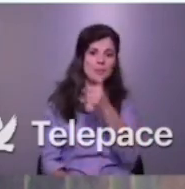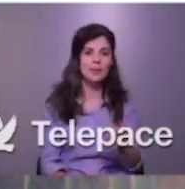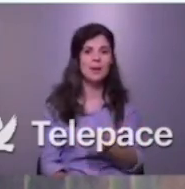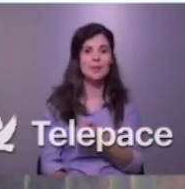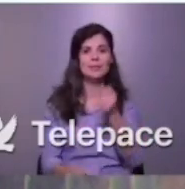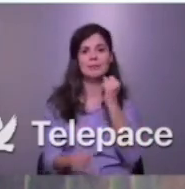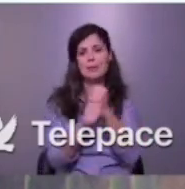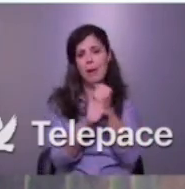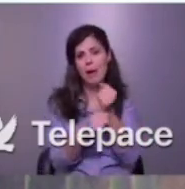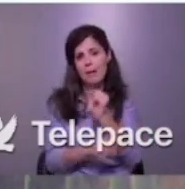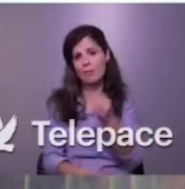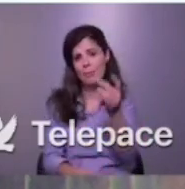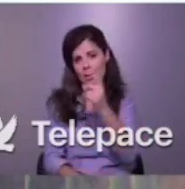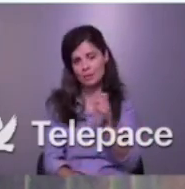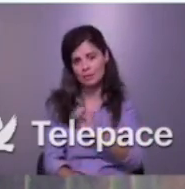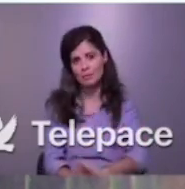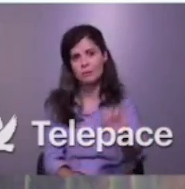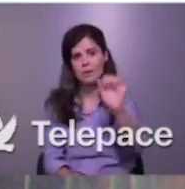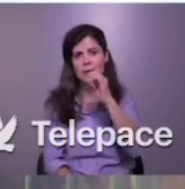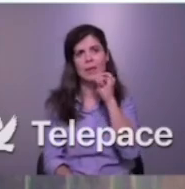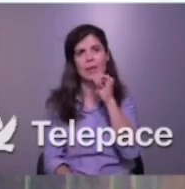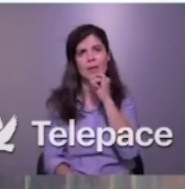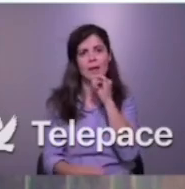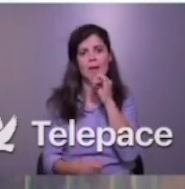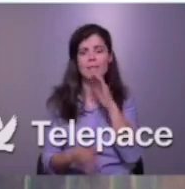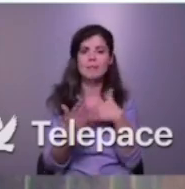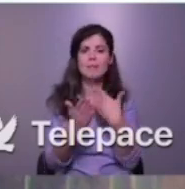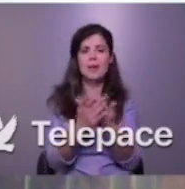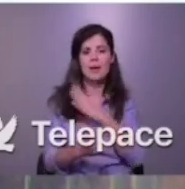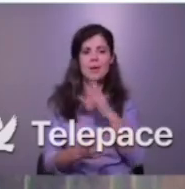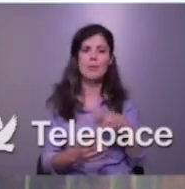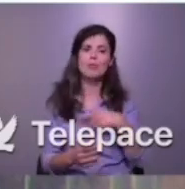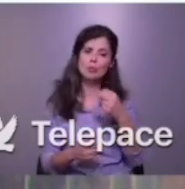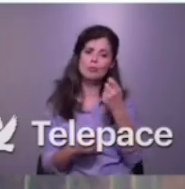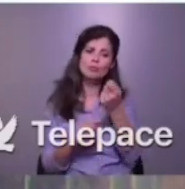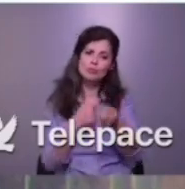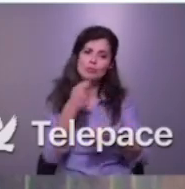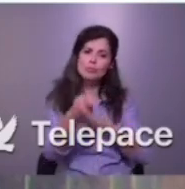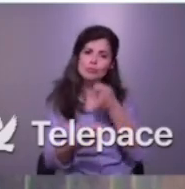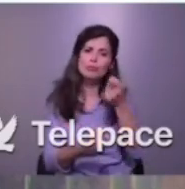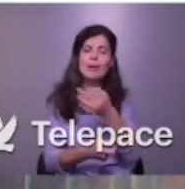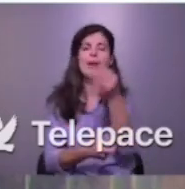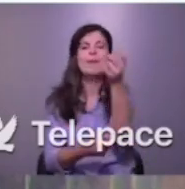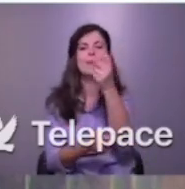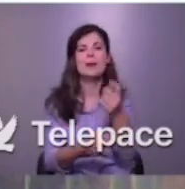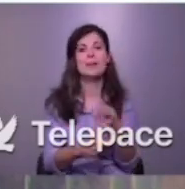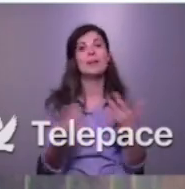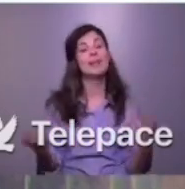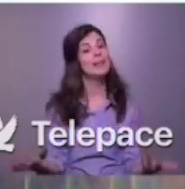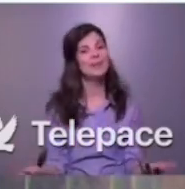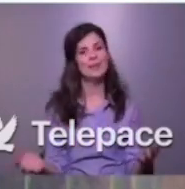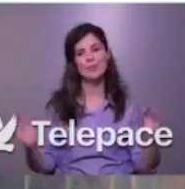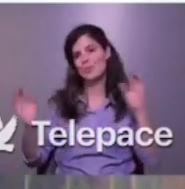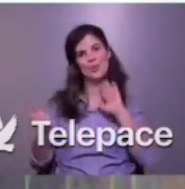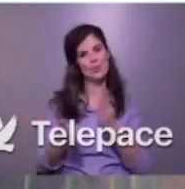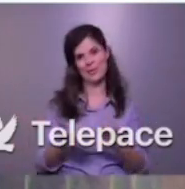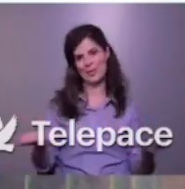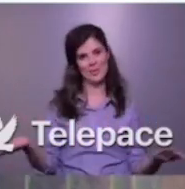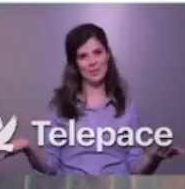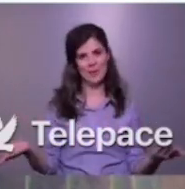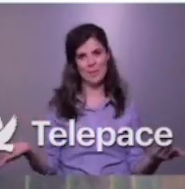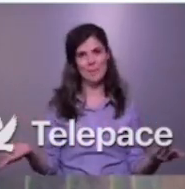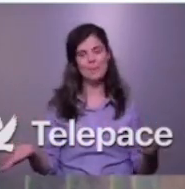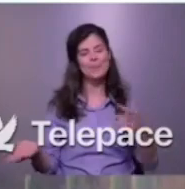vostro lavoro, e che possiamo tutti insieme costruire un mondo più in pace. E finalmente, una